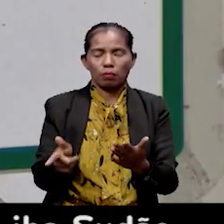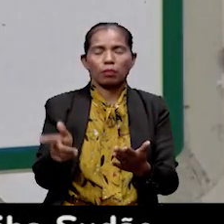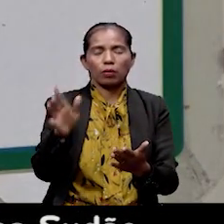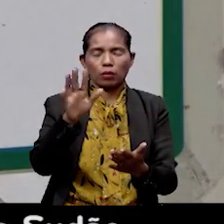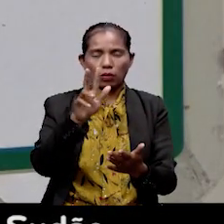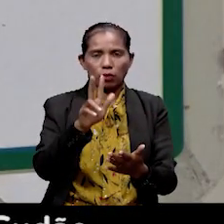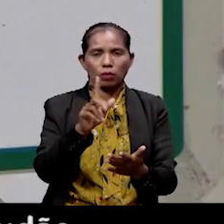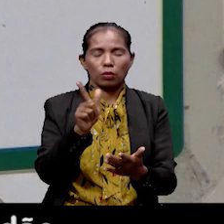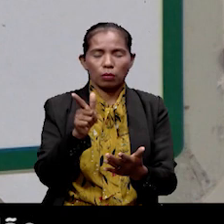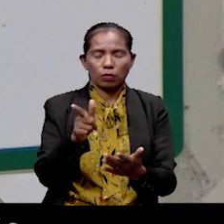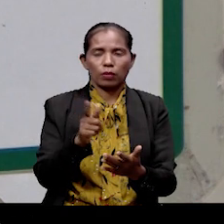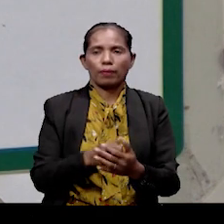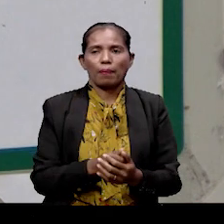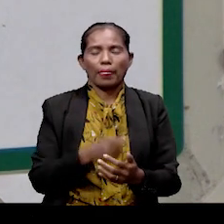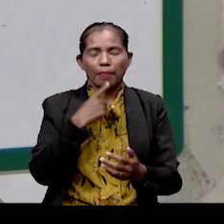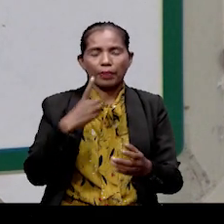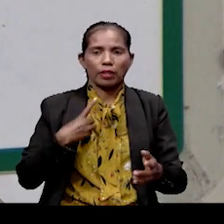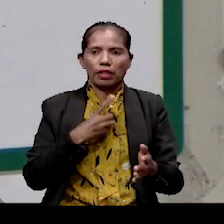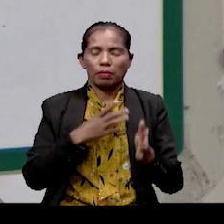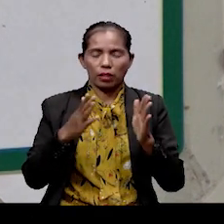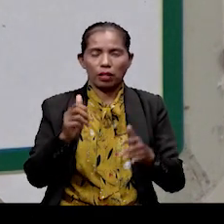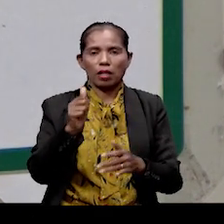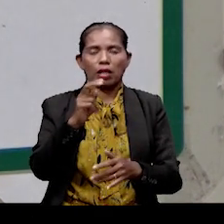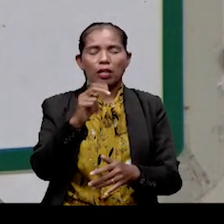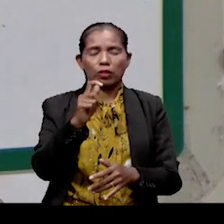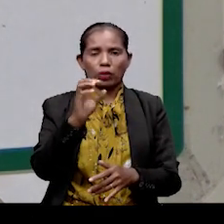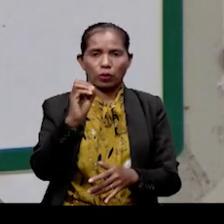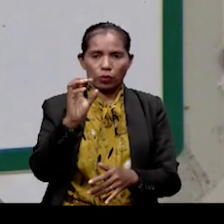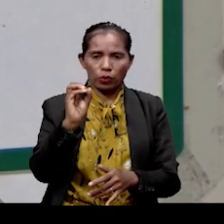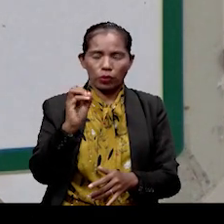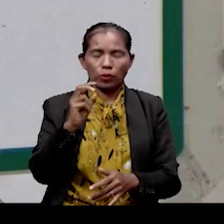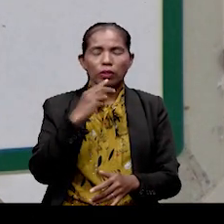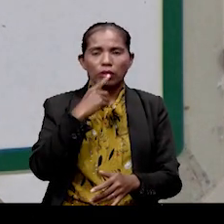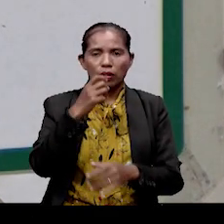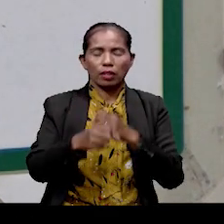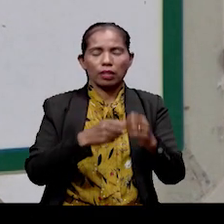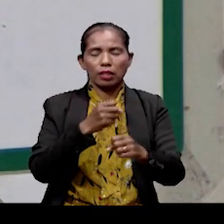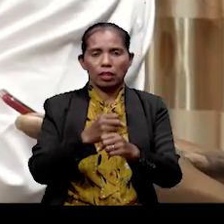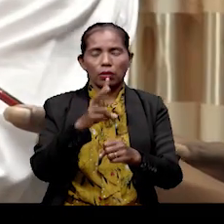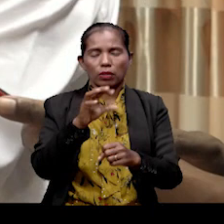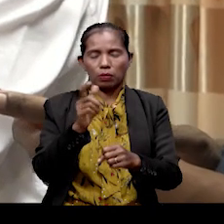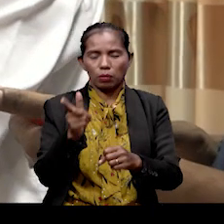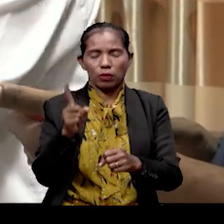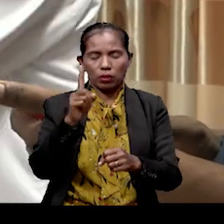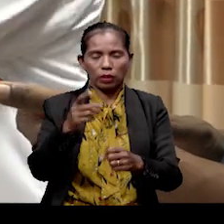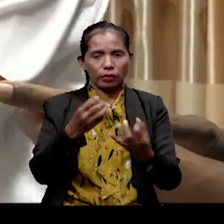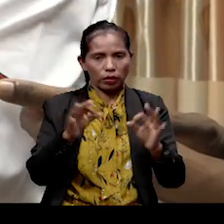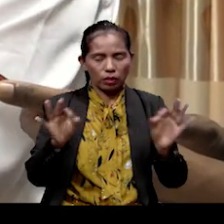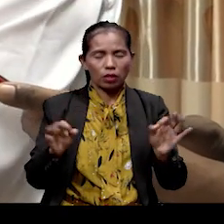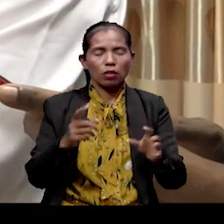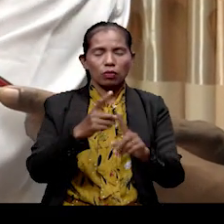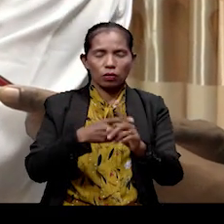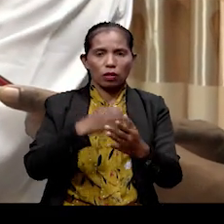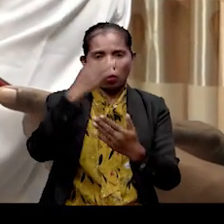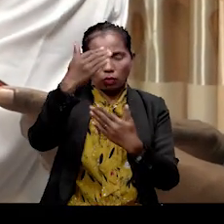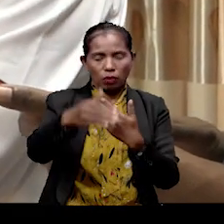Zigue Parlamento Nacional, deputado Antônio Verdial, tina fiscal ring rua Ronulsing Ida remata ona, no fulan oin, hahu debate orçamento